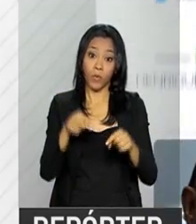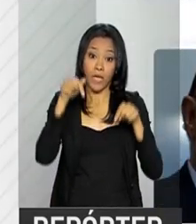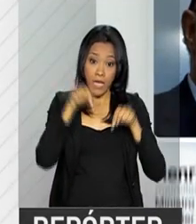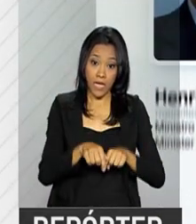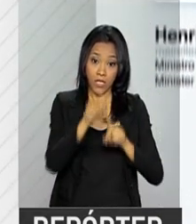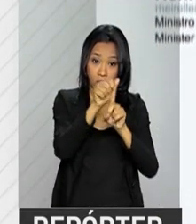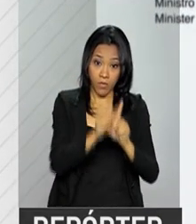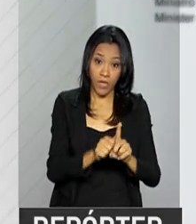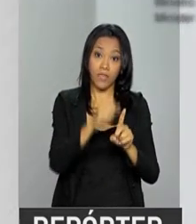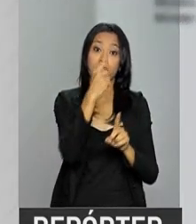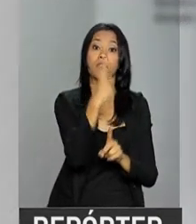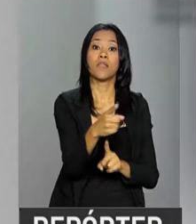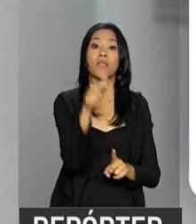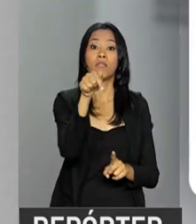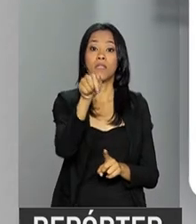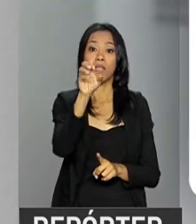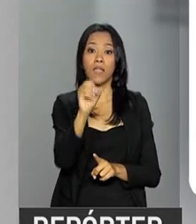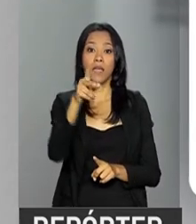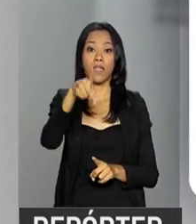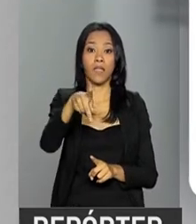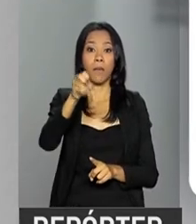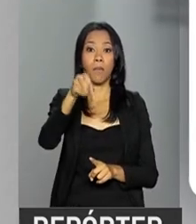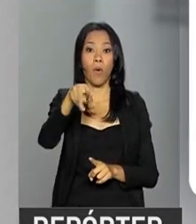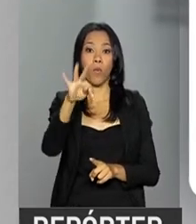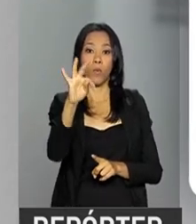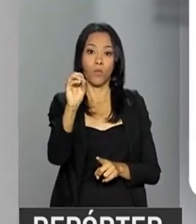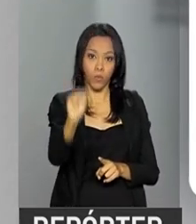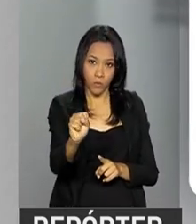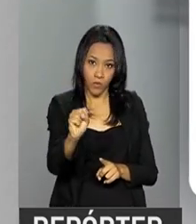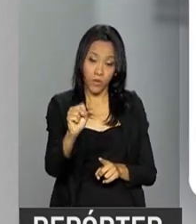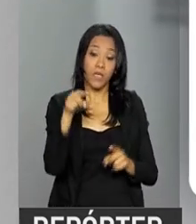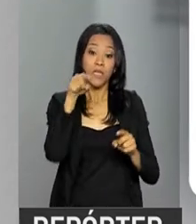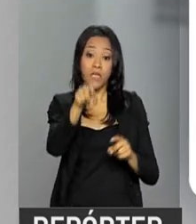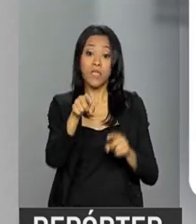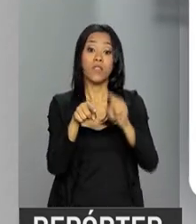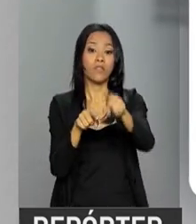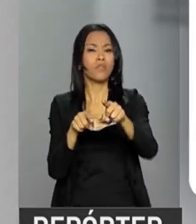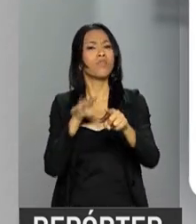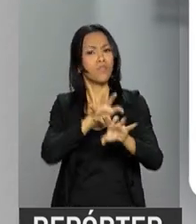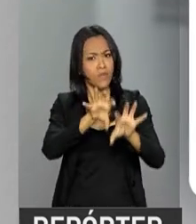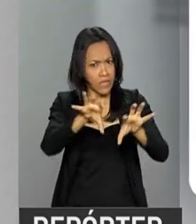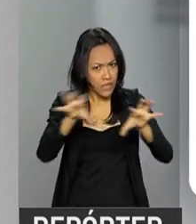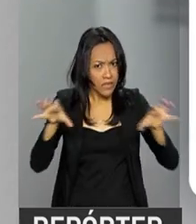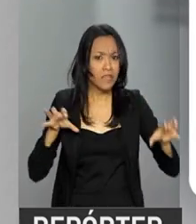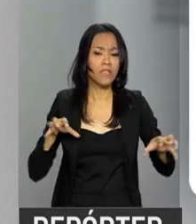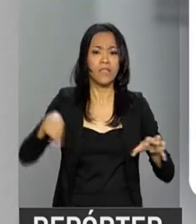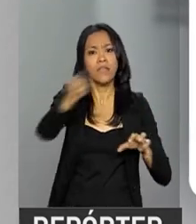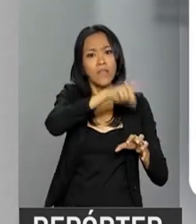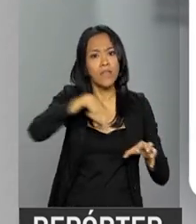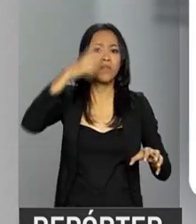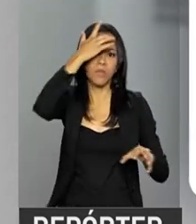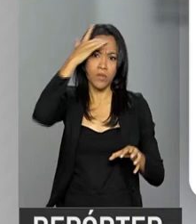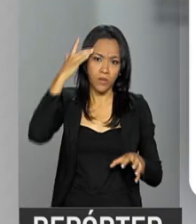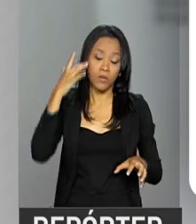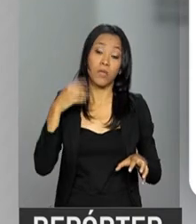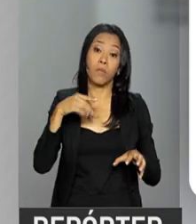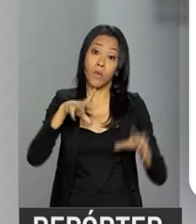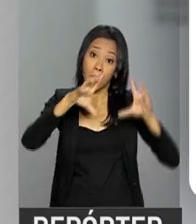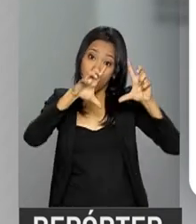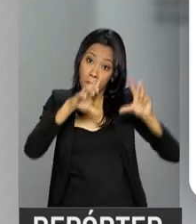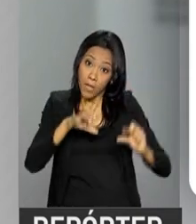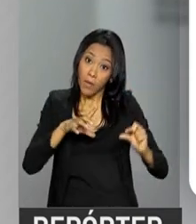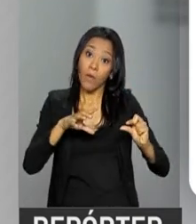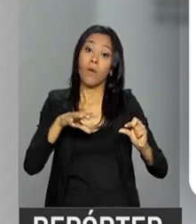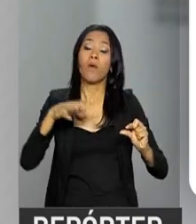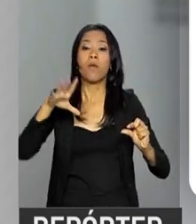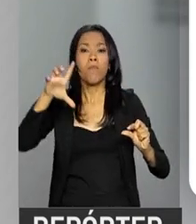170 outros segundo o ministro da fazenda o indicador afeta a vida dos brasileiros porque quanto mais baixo o risco menor o